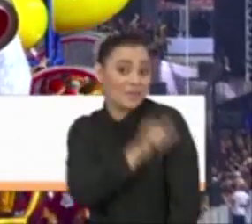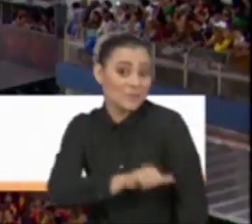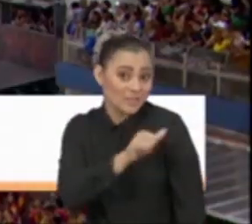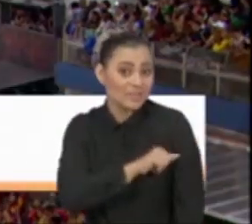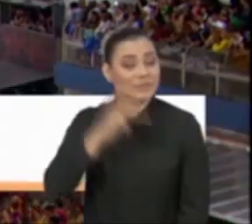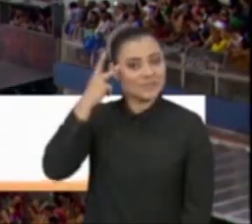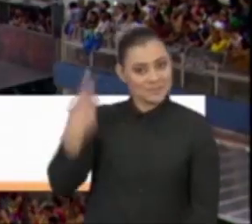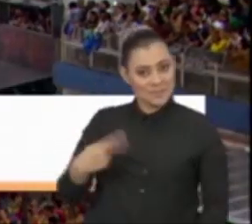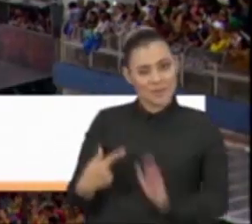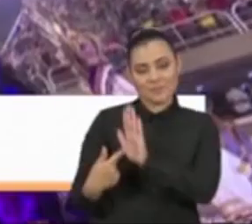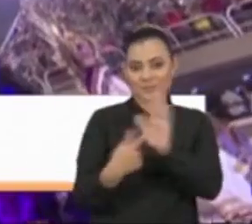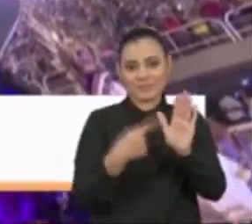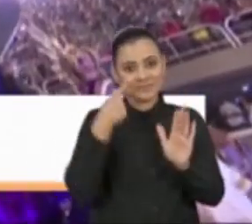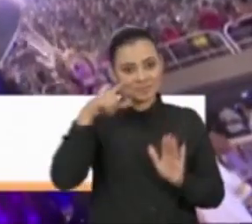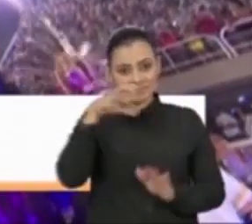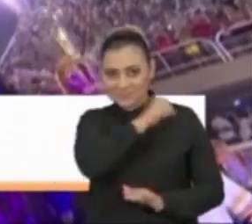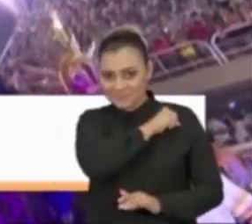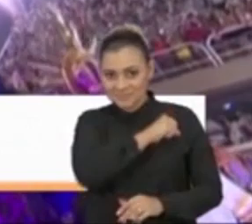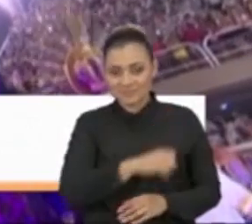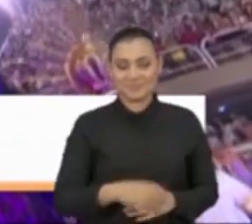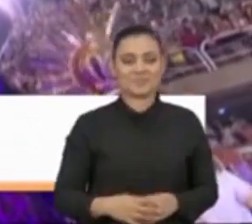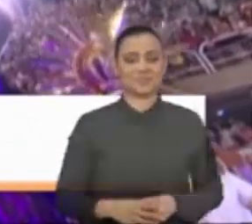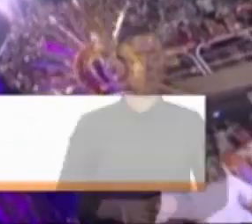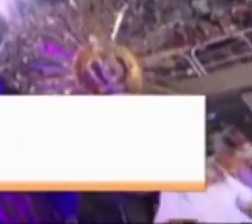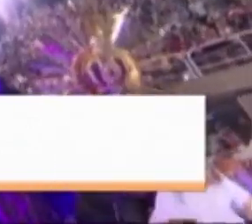de São Paulo. A gente volta já.